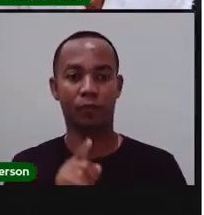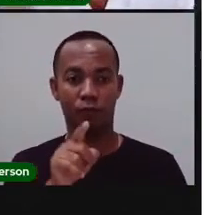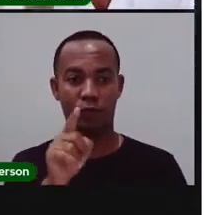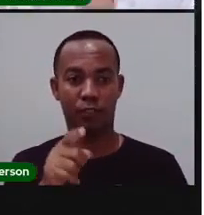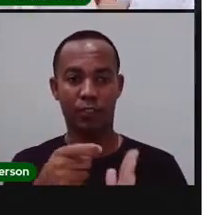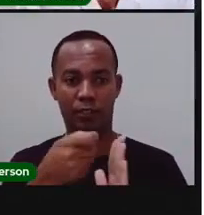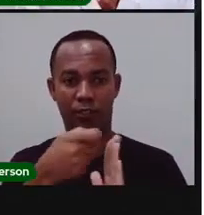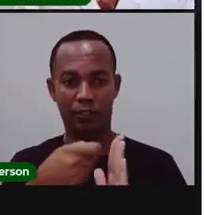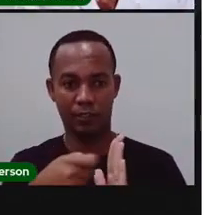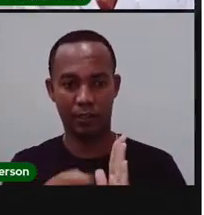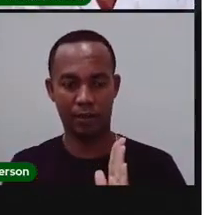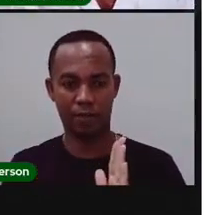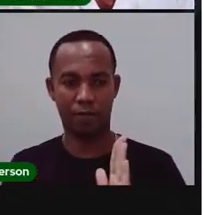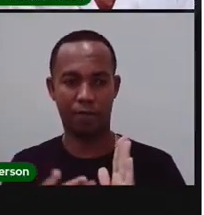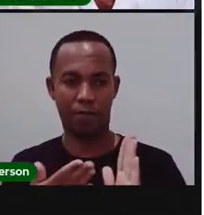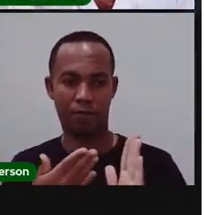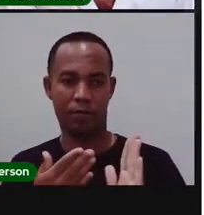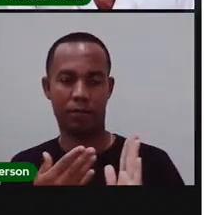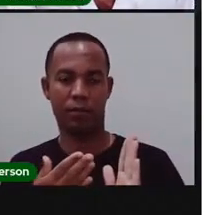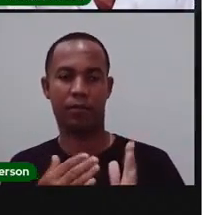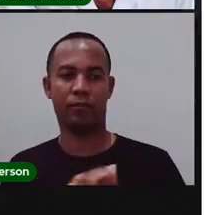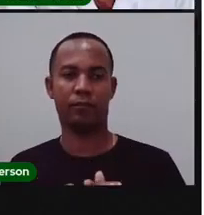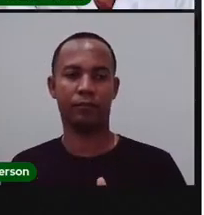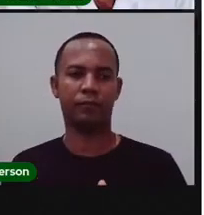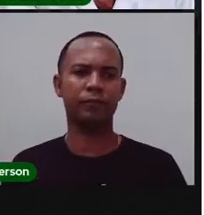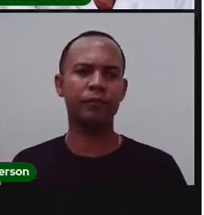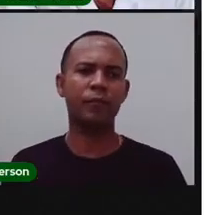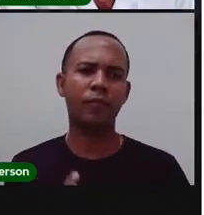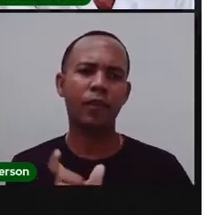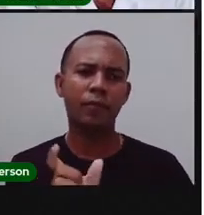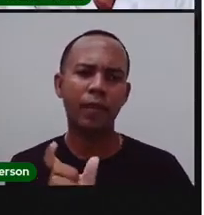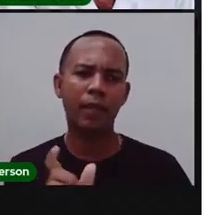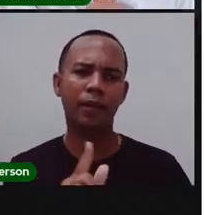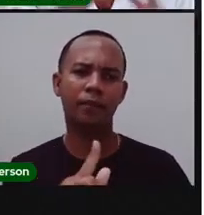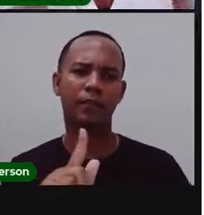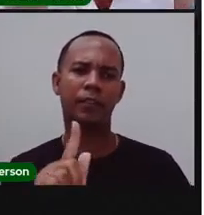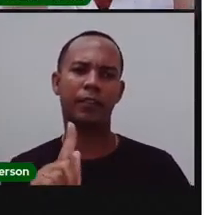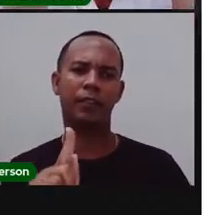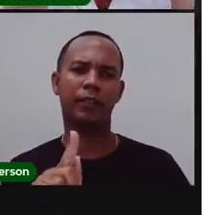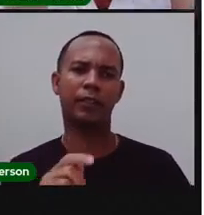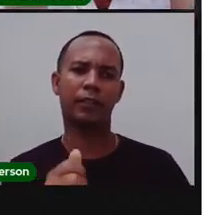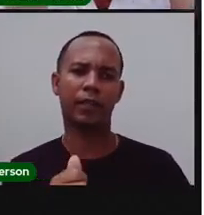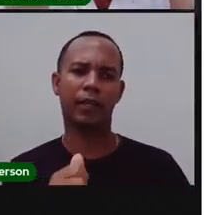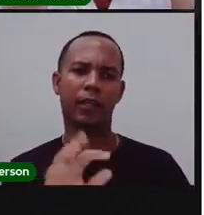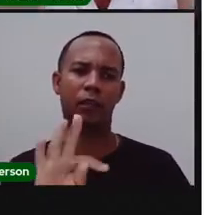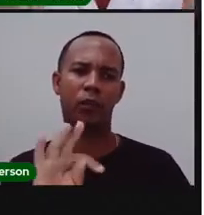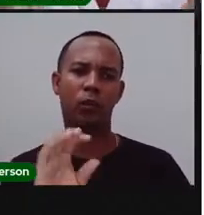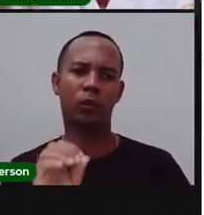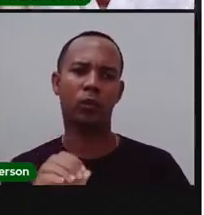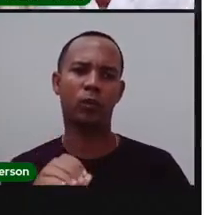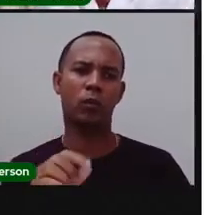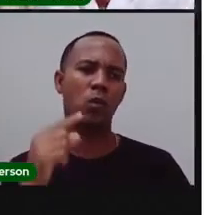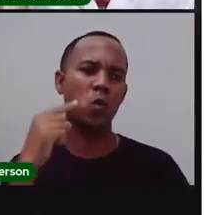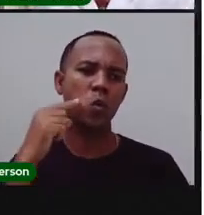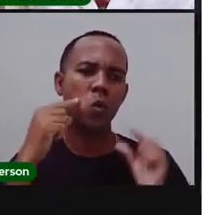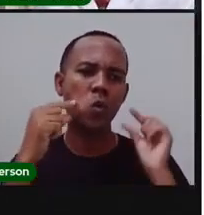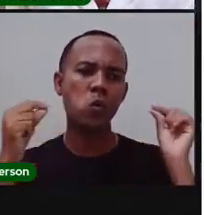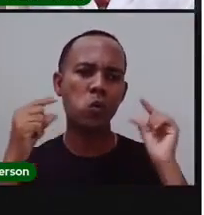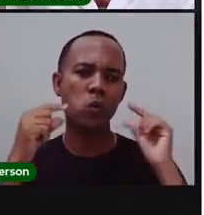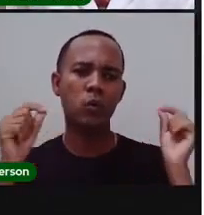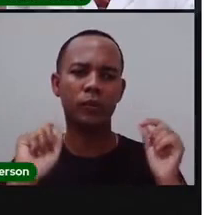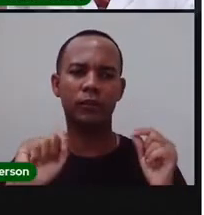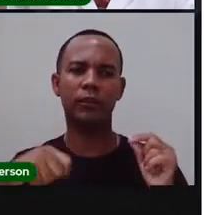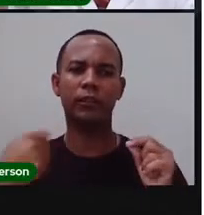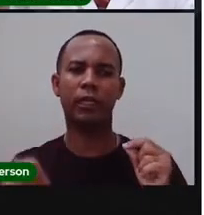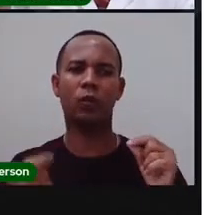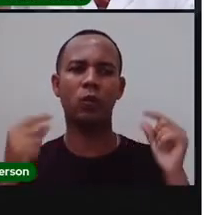lado. Aí vem a palavra gato. Gato. Aí eu faço de novo aquele exercício. Vou falar a palavra